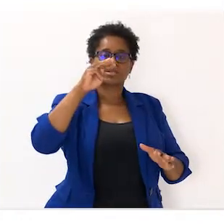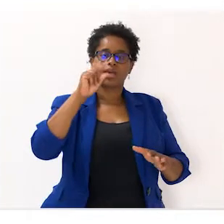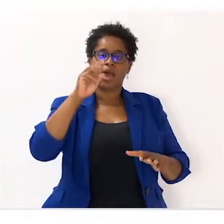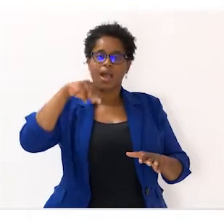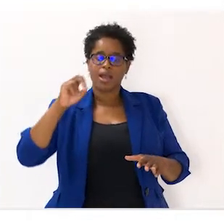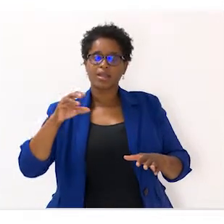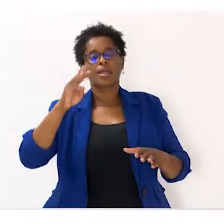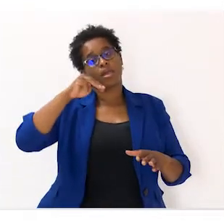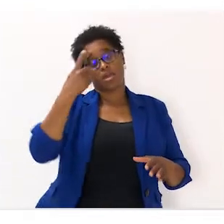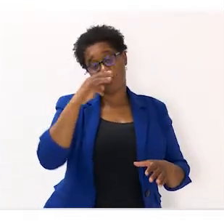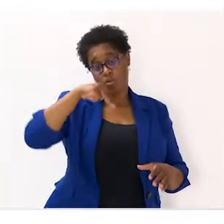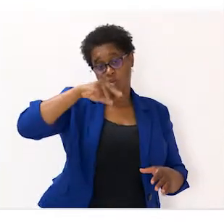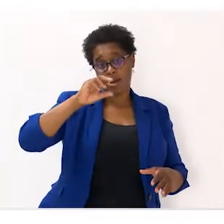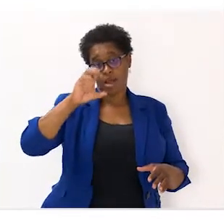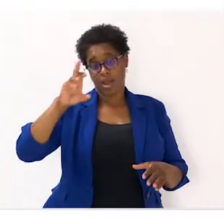macroecossistema. Podemos ter